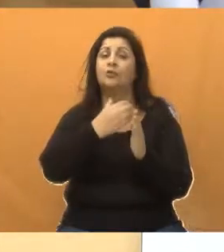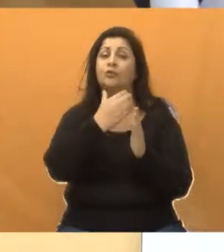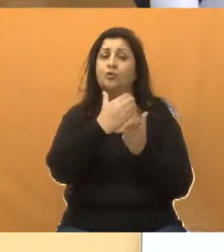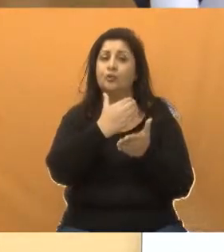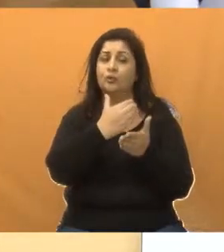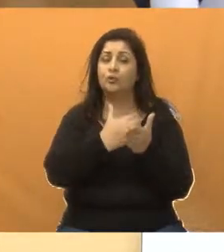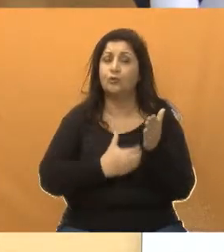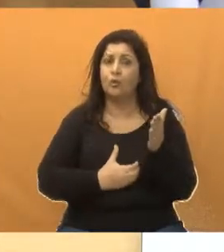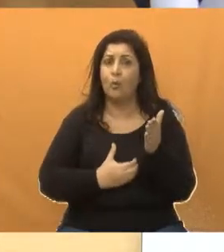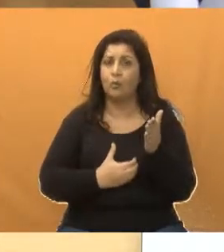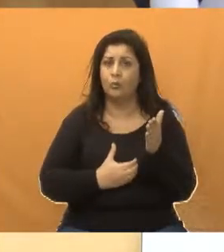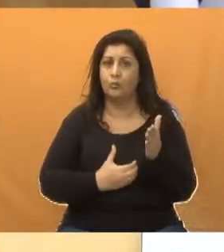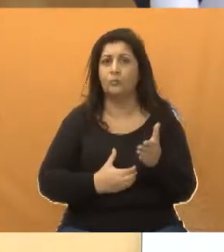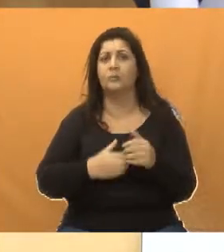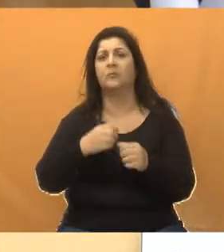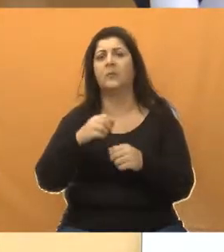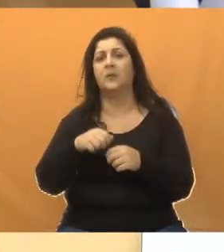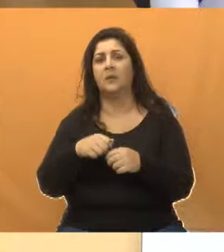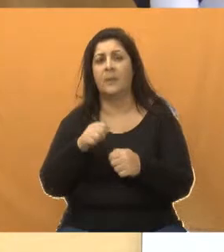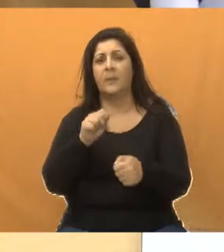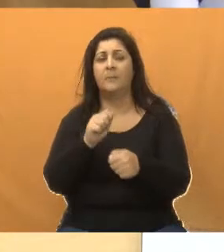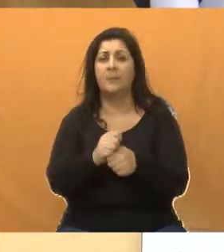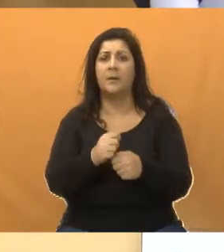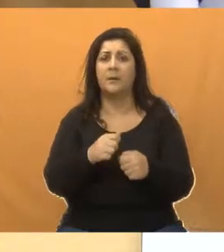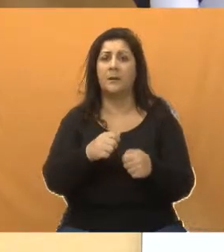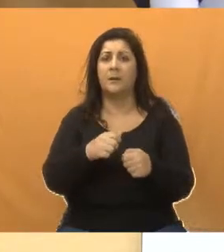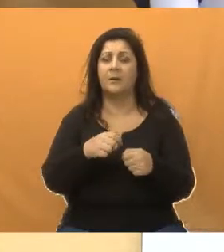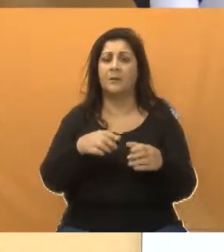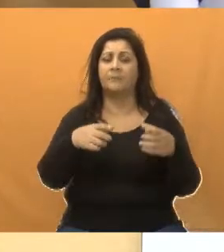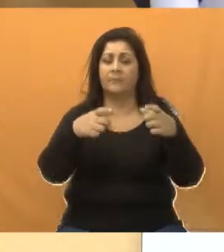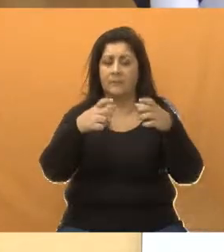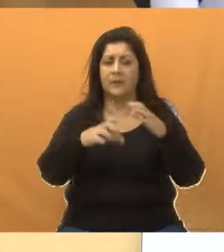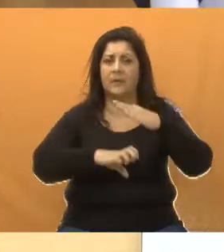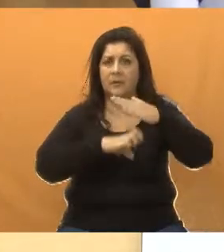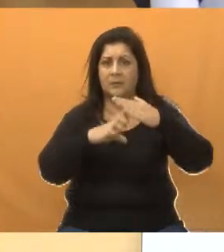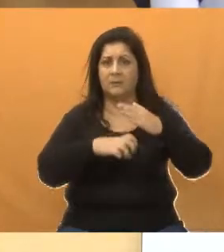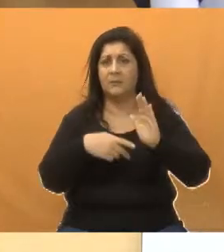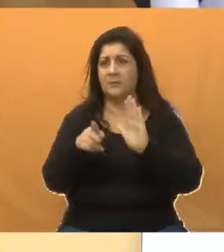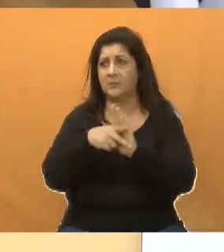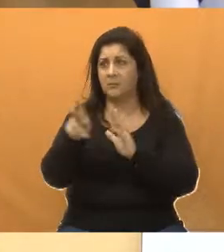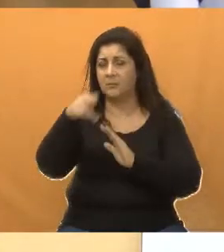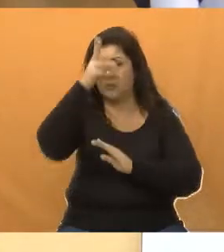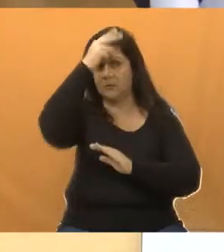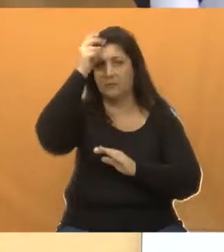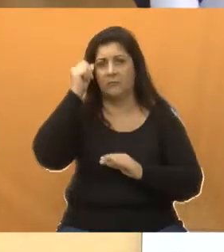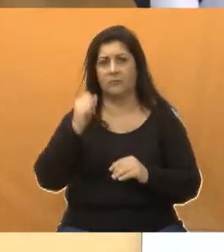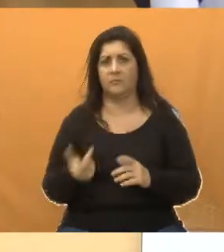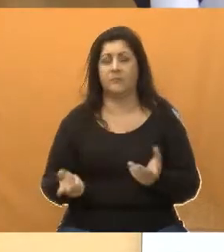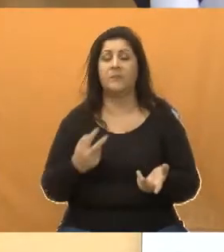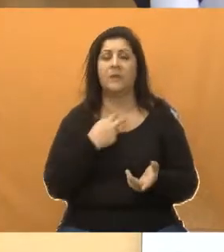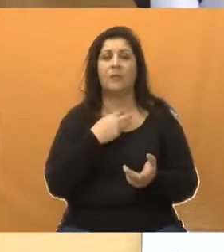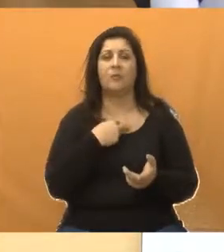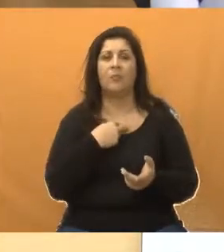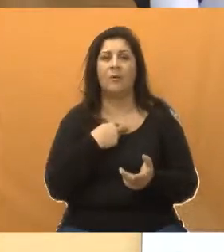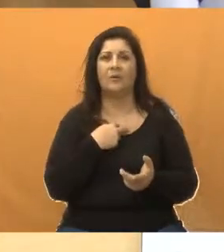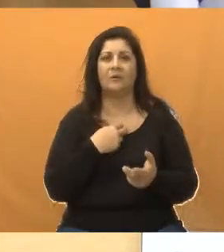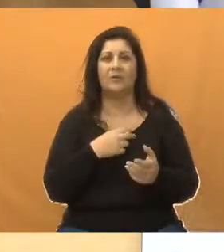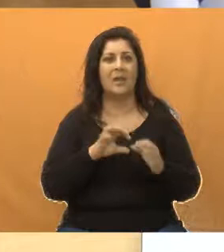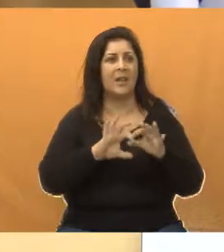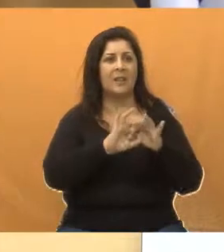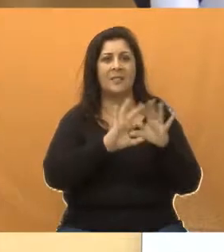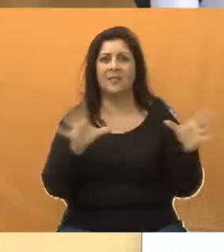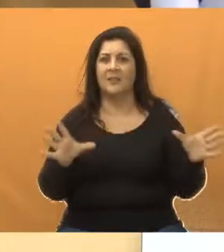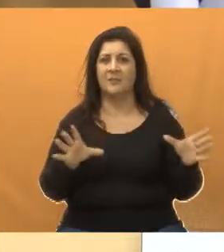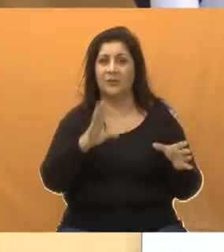menos receba o custo do serviço que é prestado para o SAI. O que não dá é para a gente não cobrar a tarifa, e a